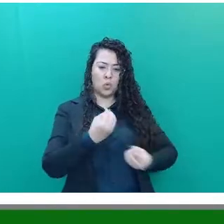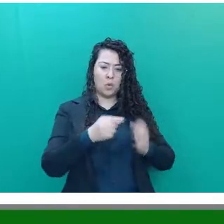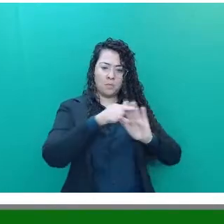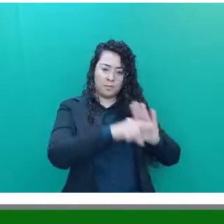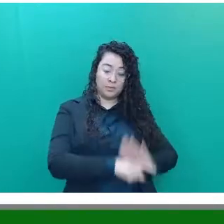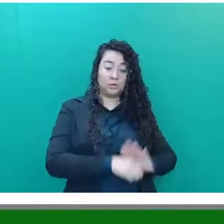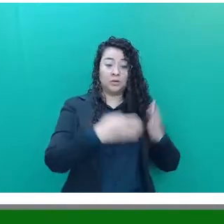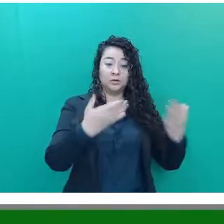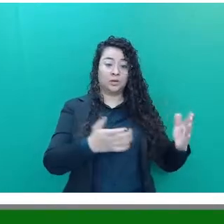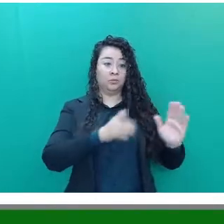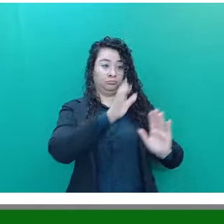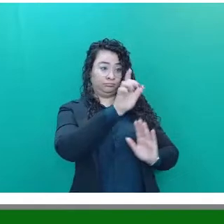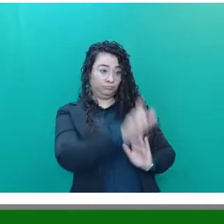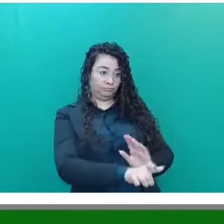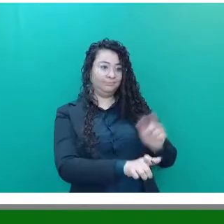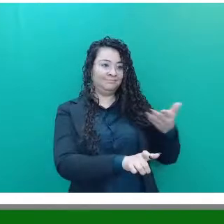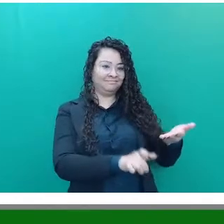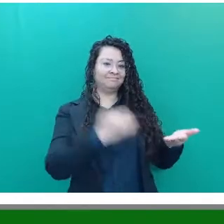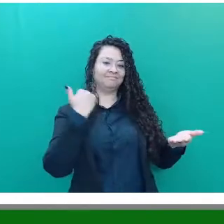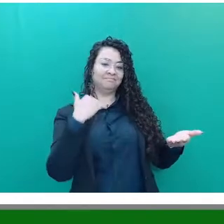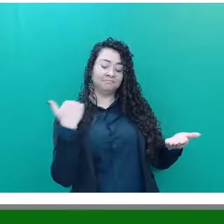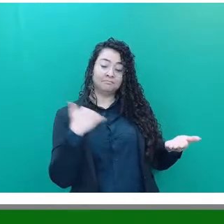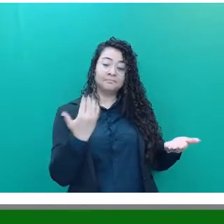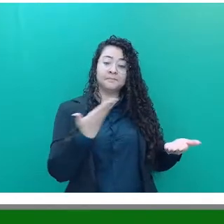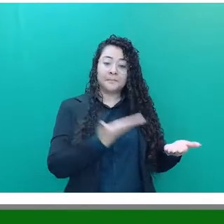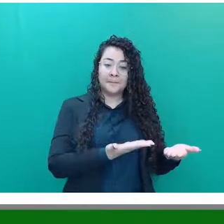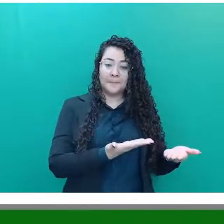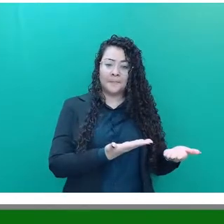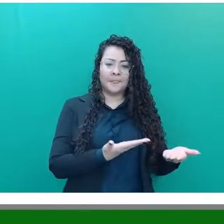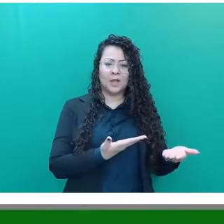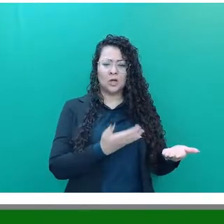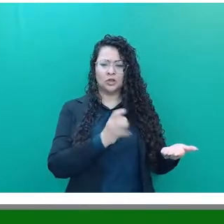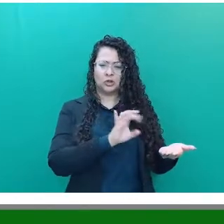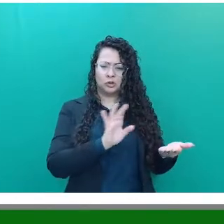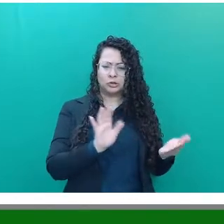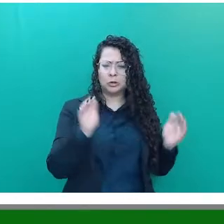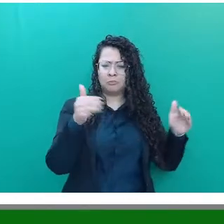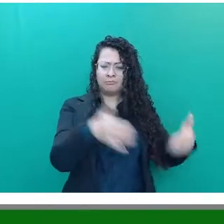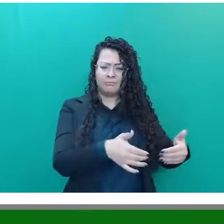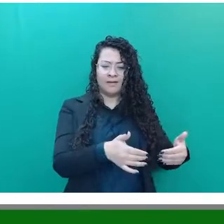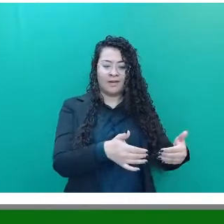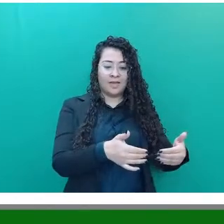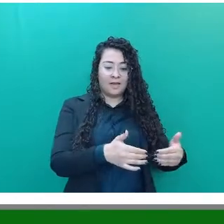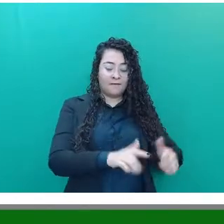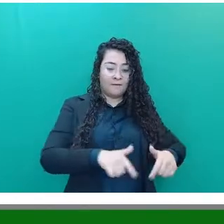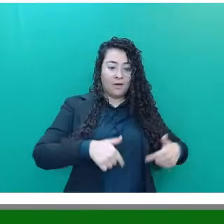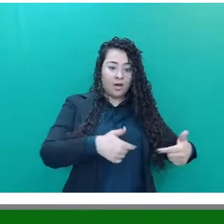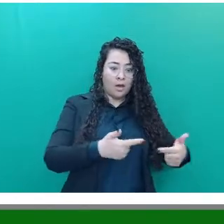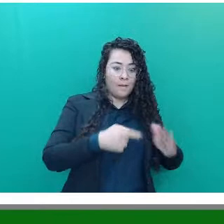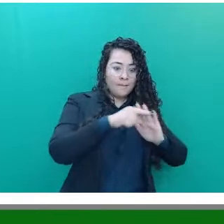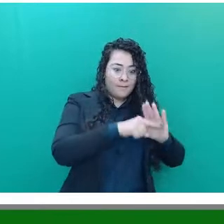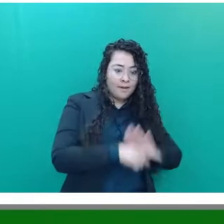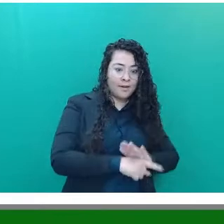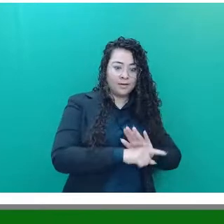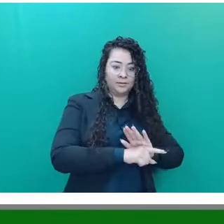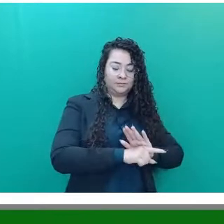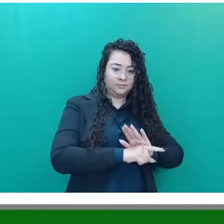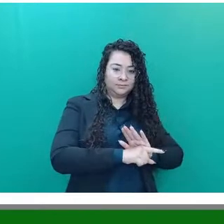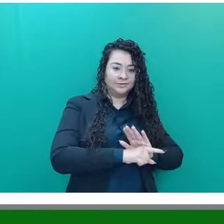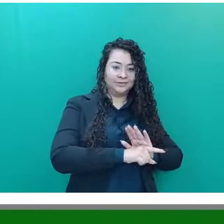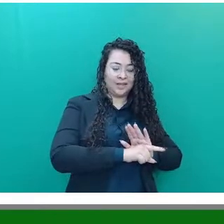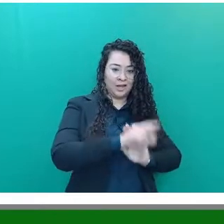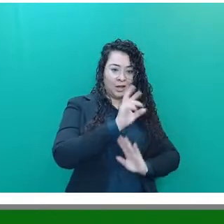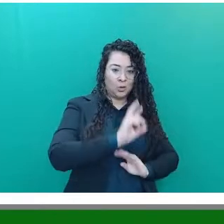ele demonstra essa, não só a execução dessa pesquisa de doutorado, mas a sua